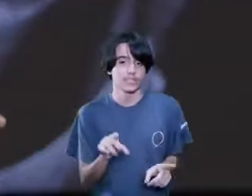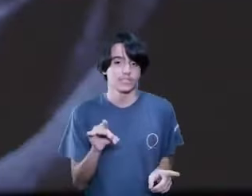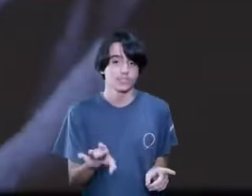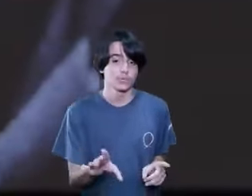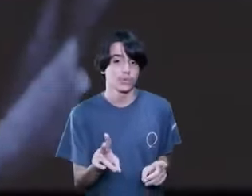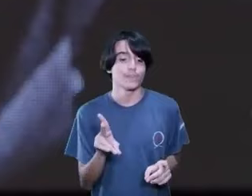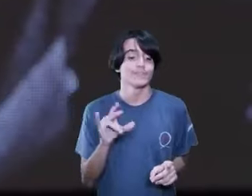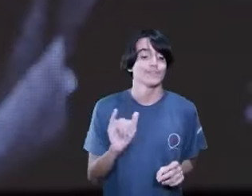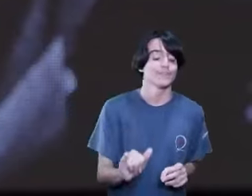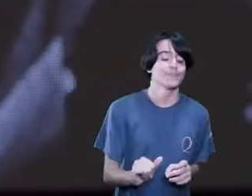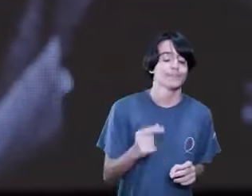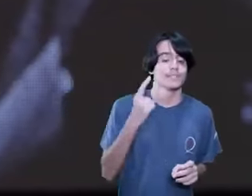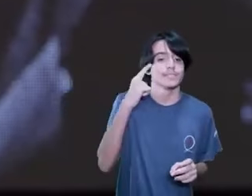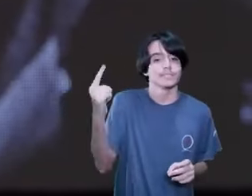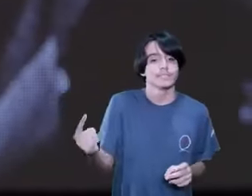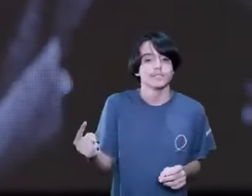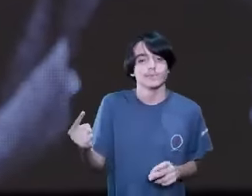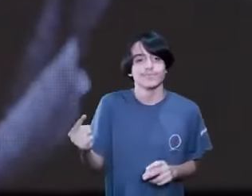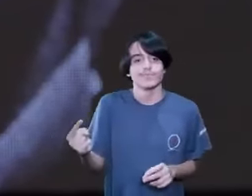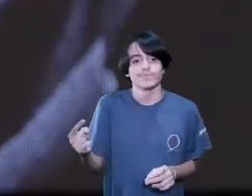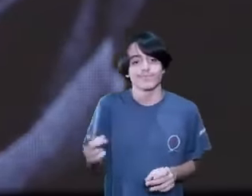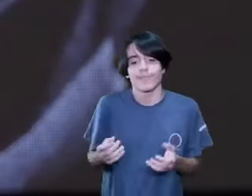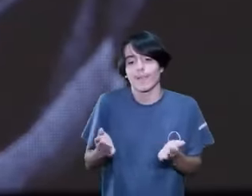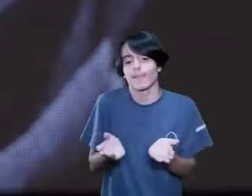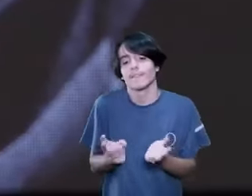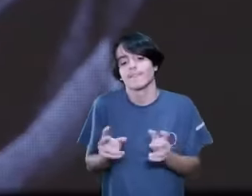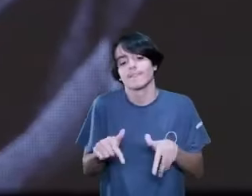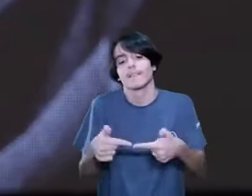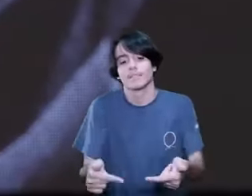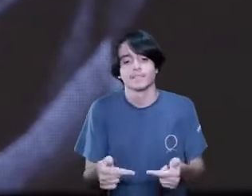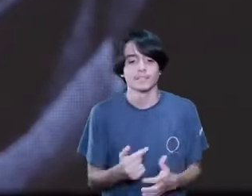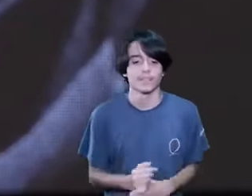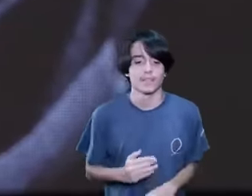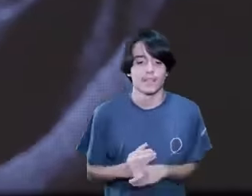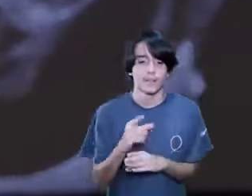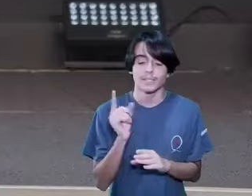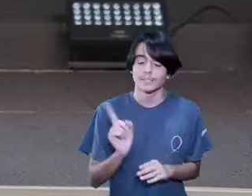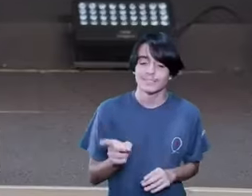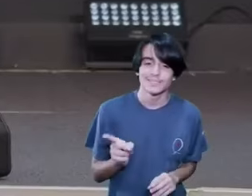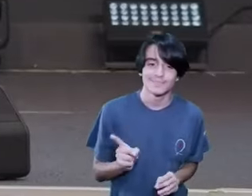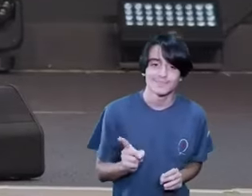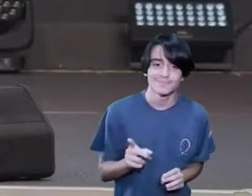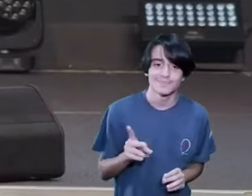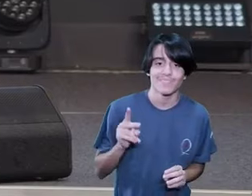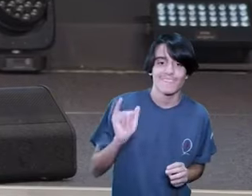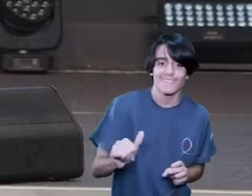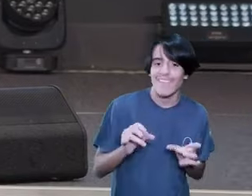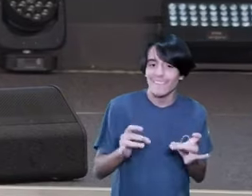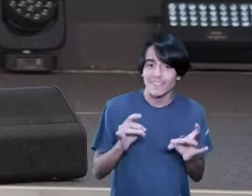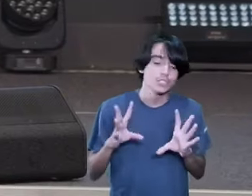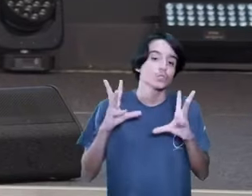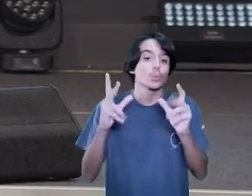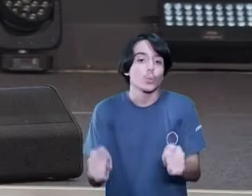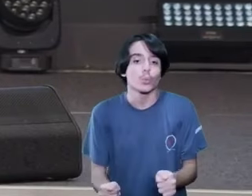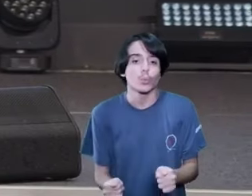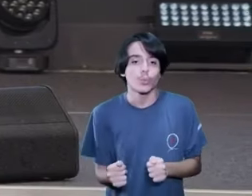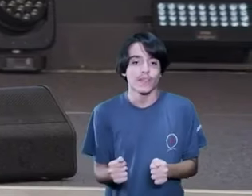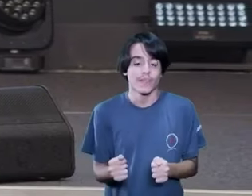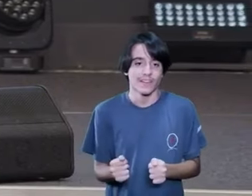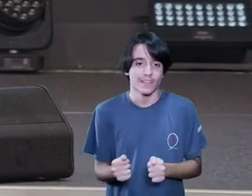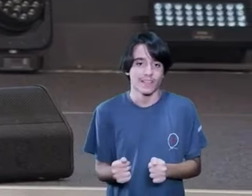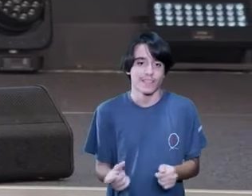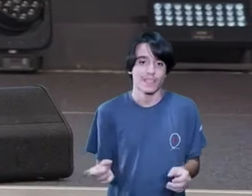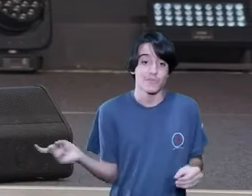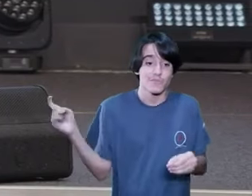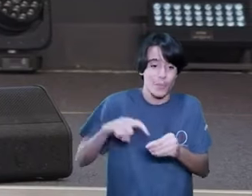no. Ele não entendeu o que Jesus disse. Isso é uma proposta. Vai, vende tudo que tens